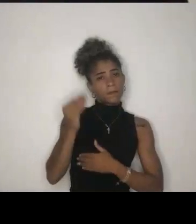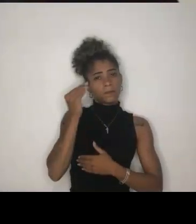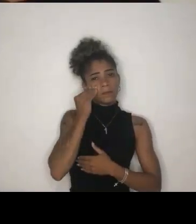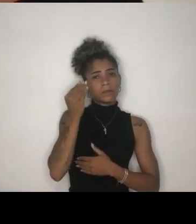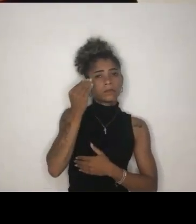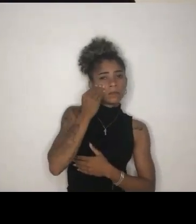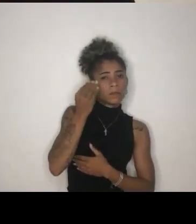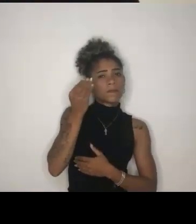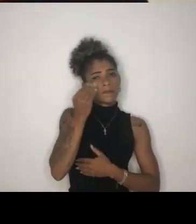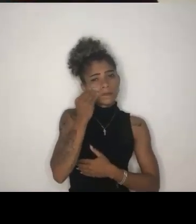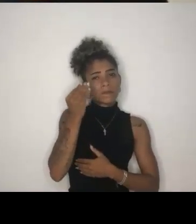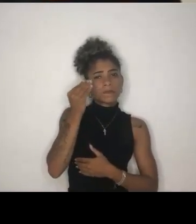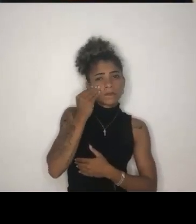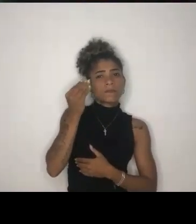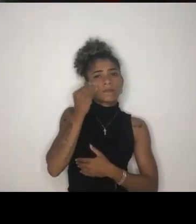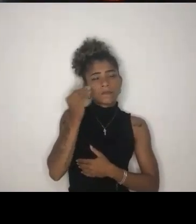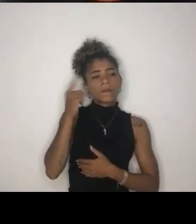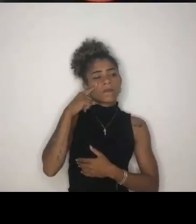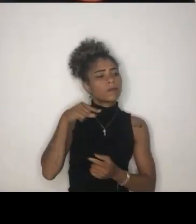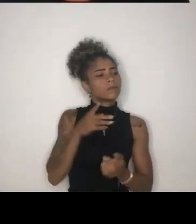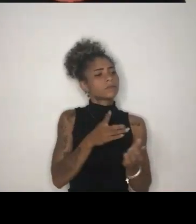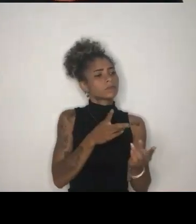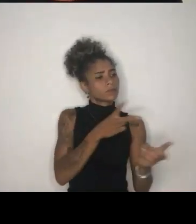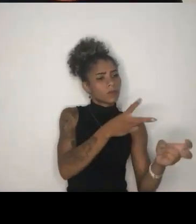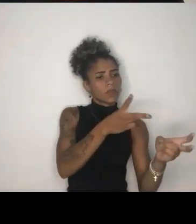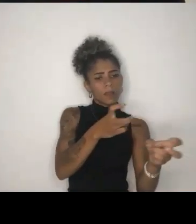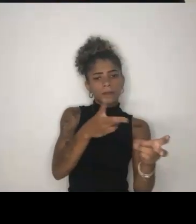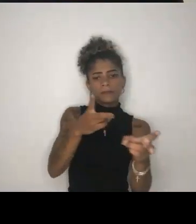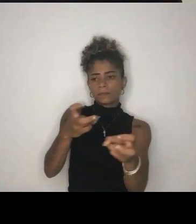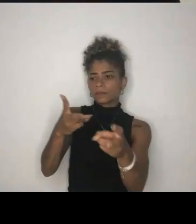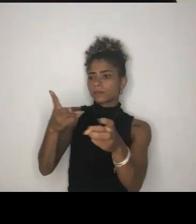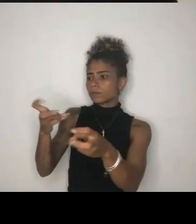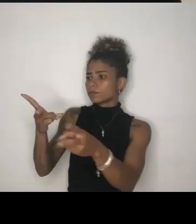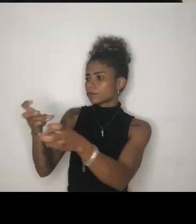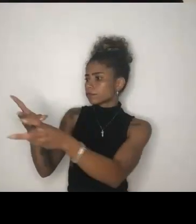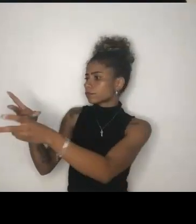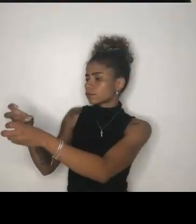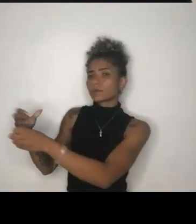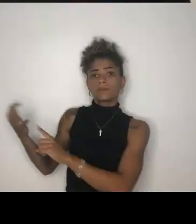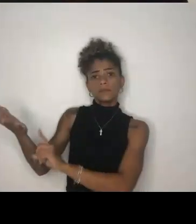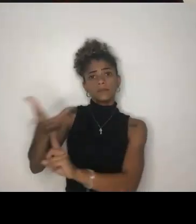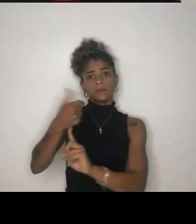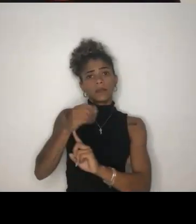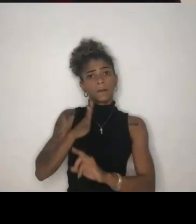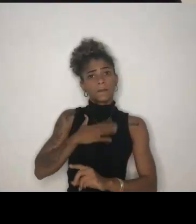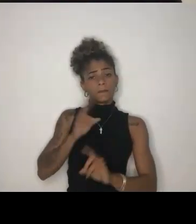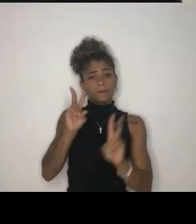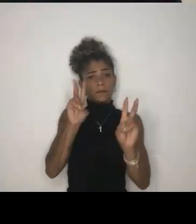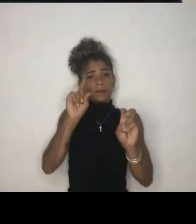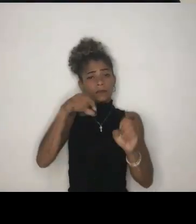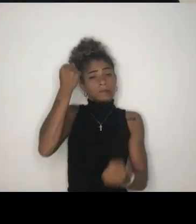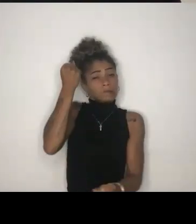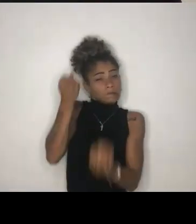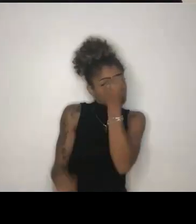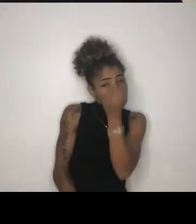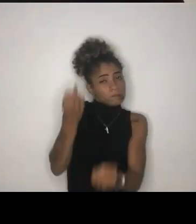universos da arte comecei a trabalhar a instalação também e só que o meu tema Ele sempre foi um tema muito pesado muito